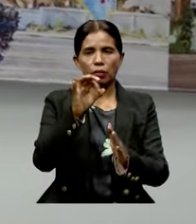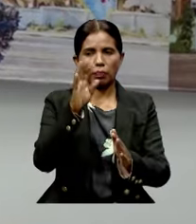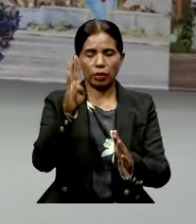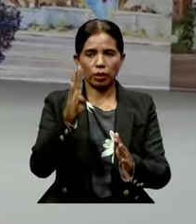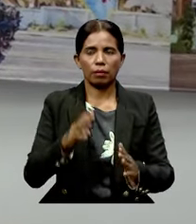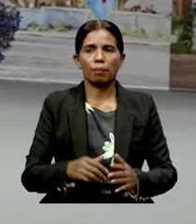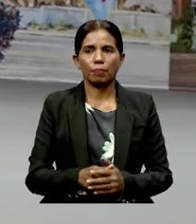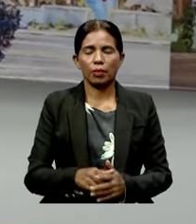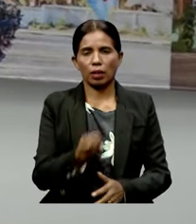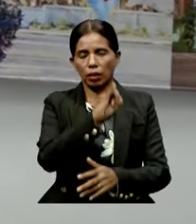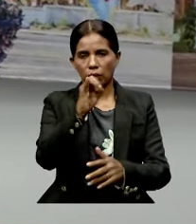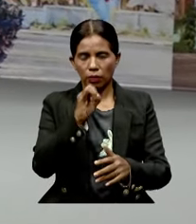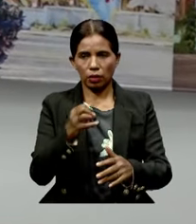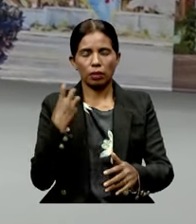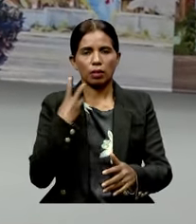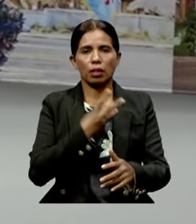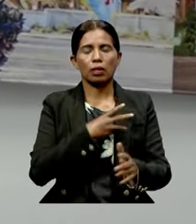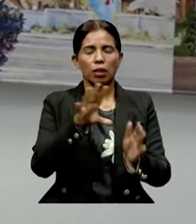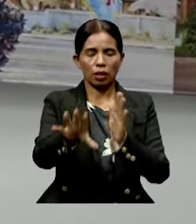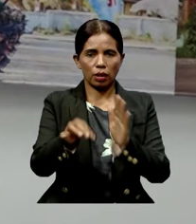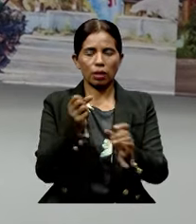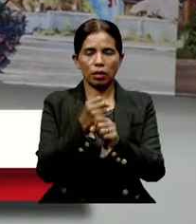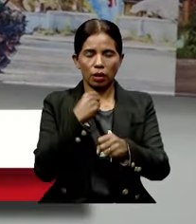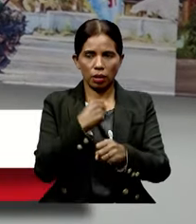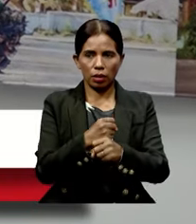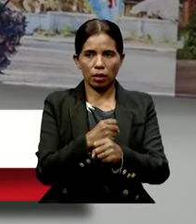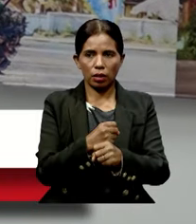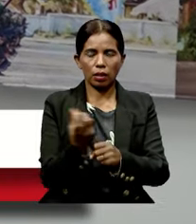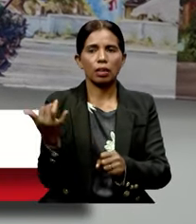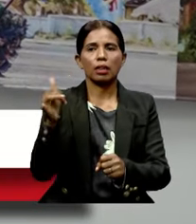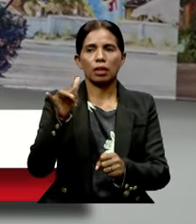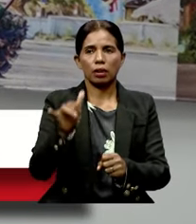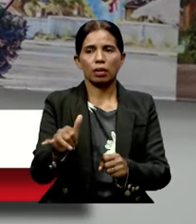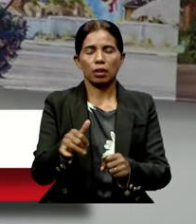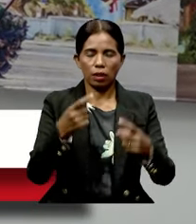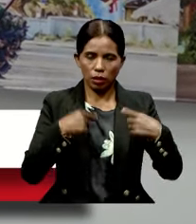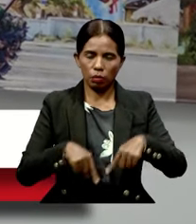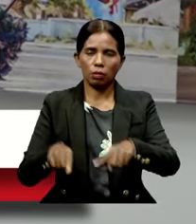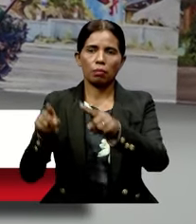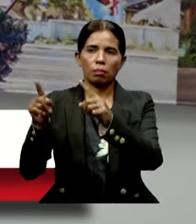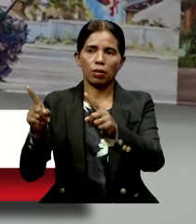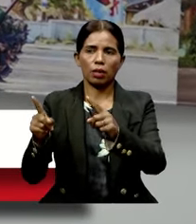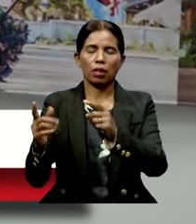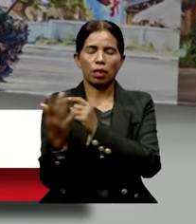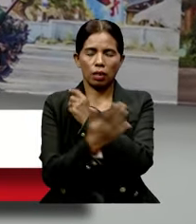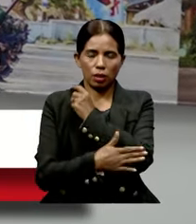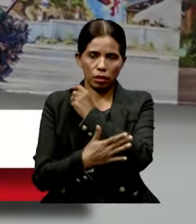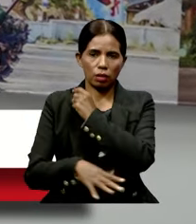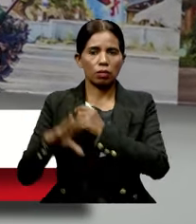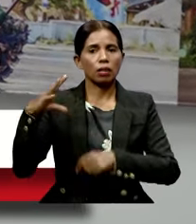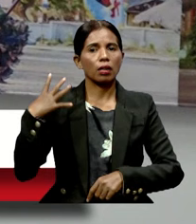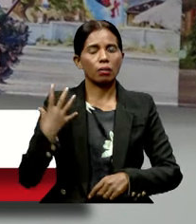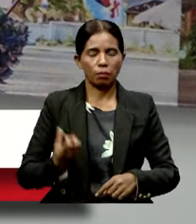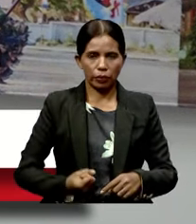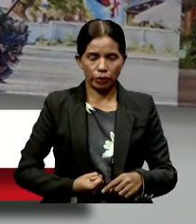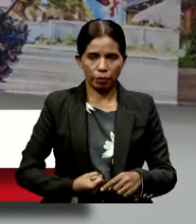Identificação não é uma que está retan, está halo, está retan cataxira a tuba nação Camboja.